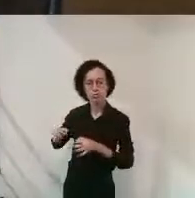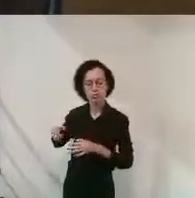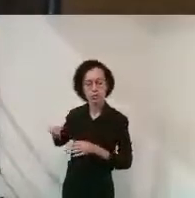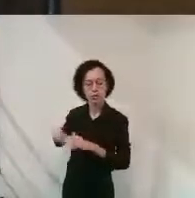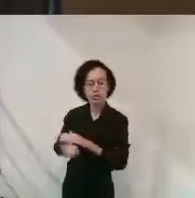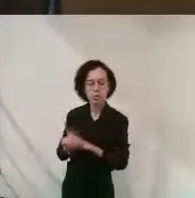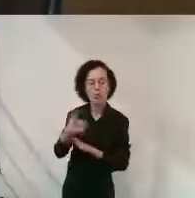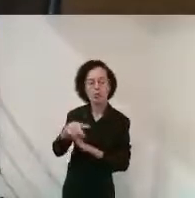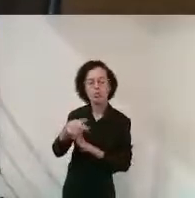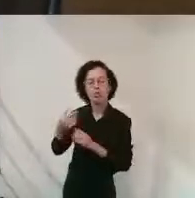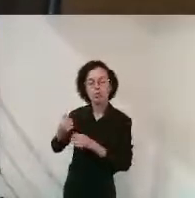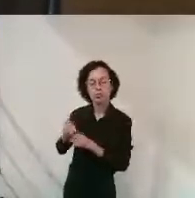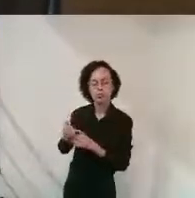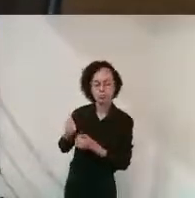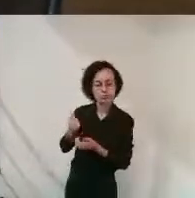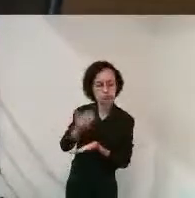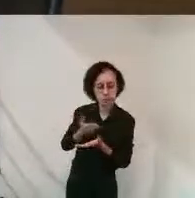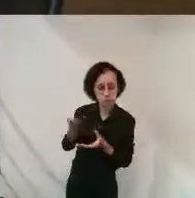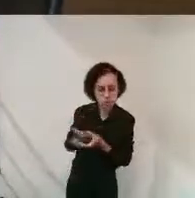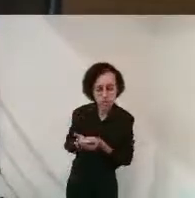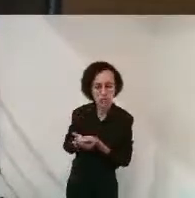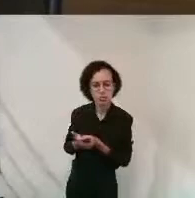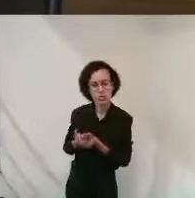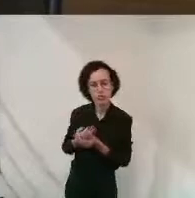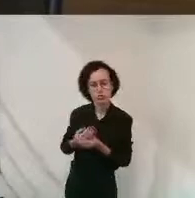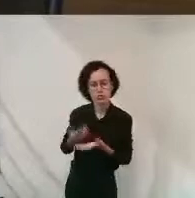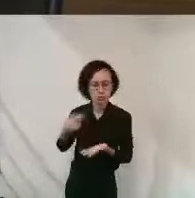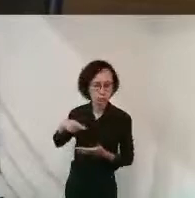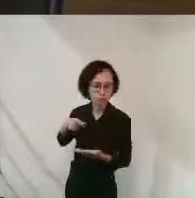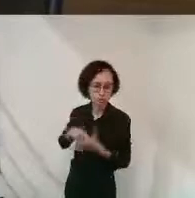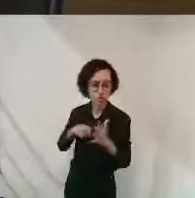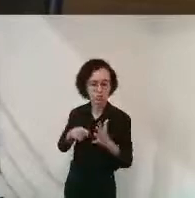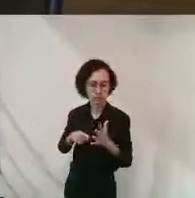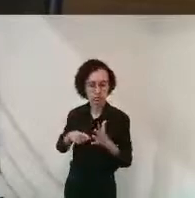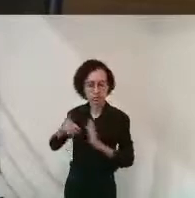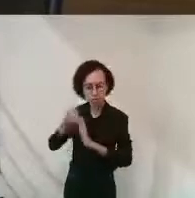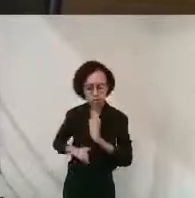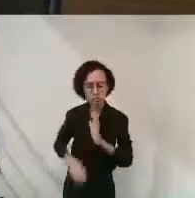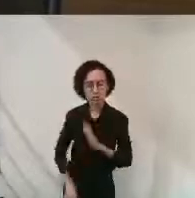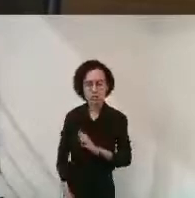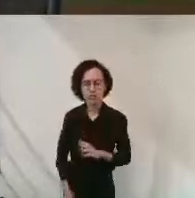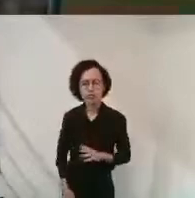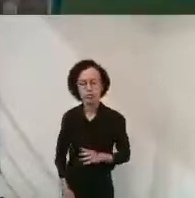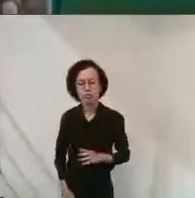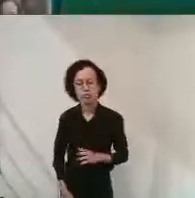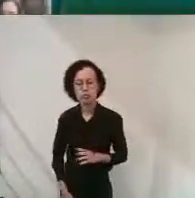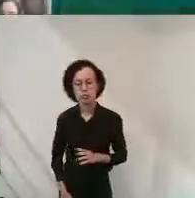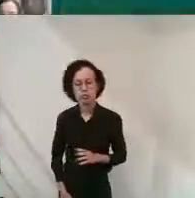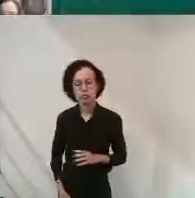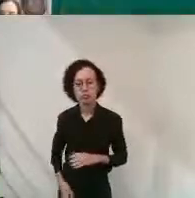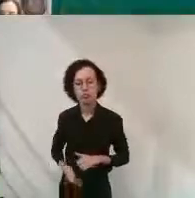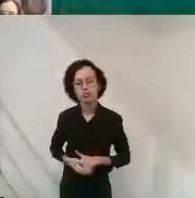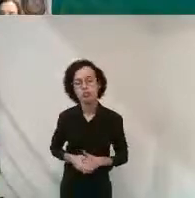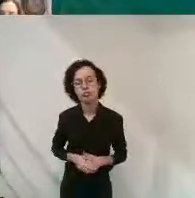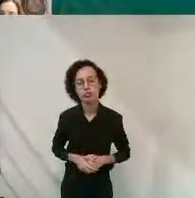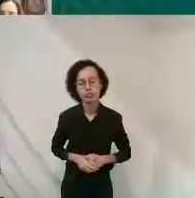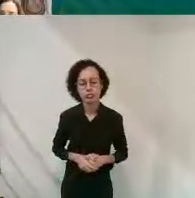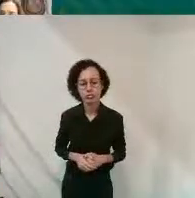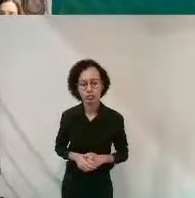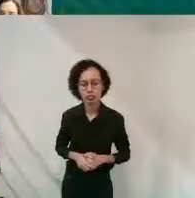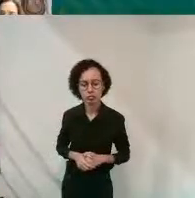com uma ação, com uma denúncia, para que, através do direito consensual, dos princípios da bilateralidade, que